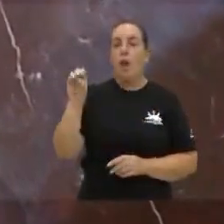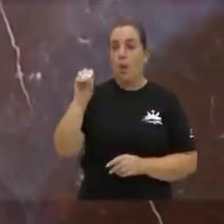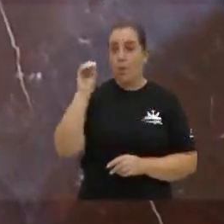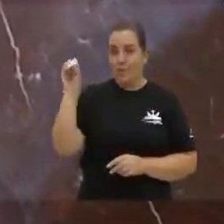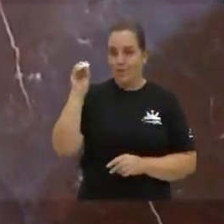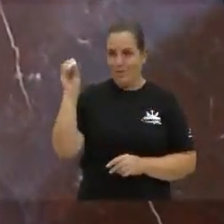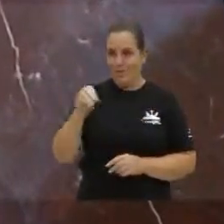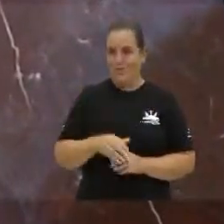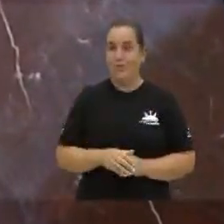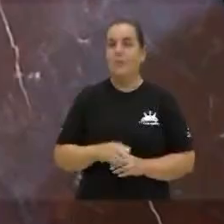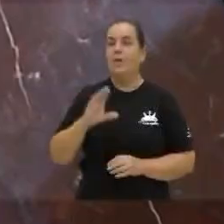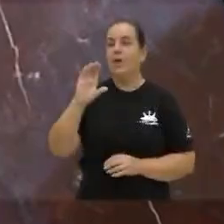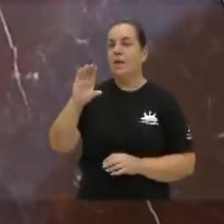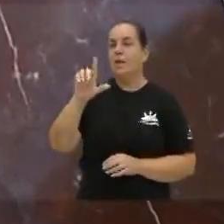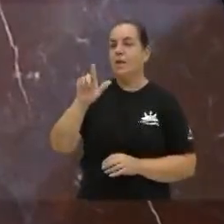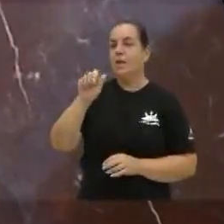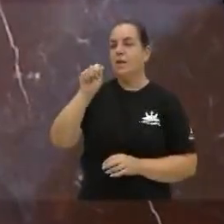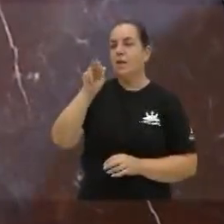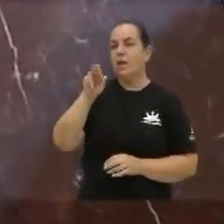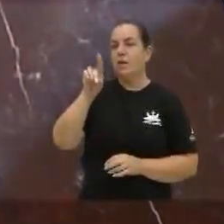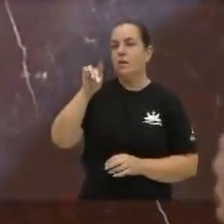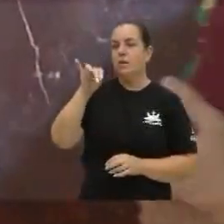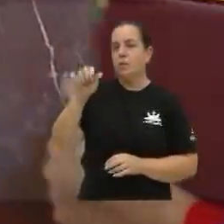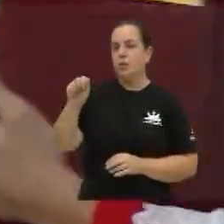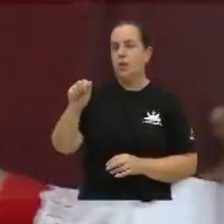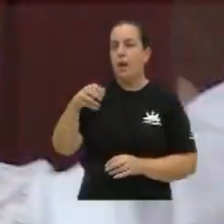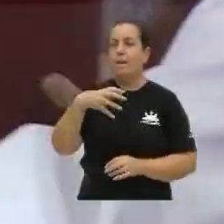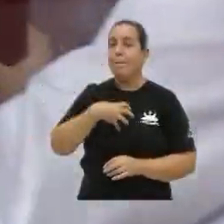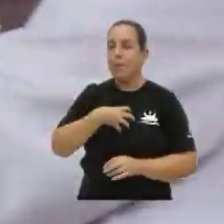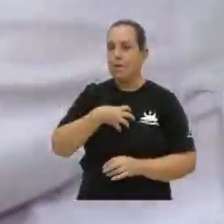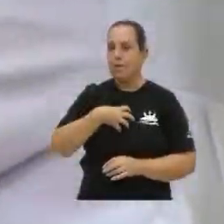Sul. Cláudia Coelho, Prado, Bahia.